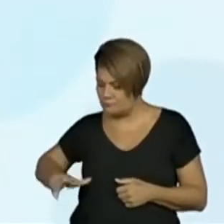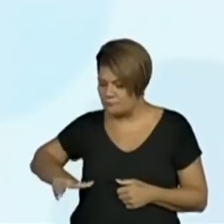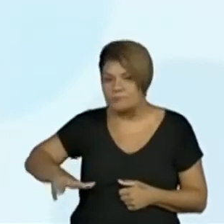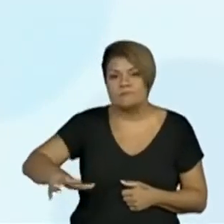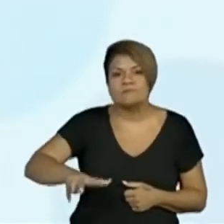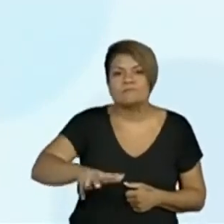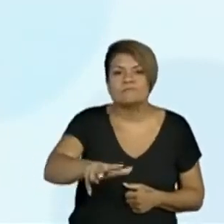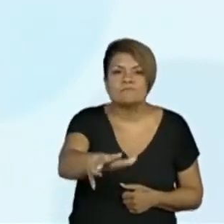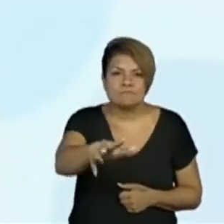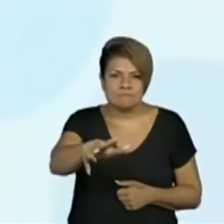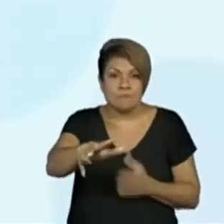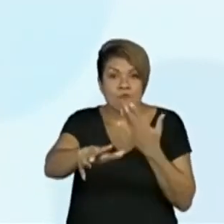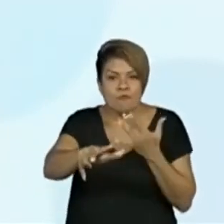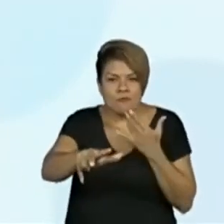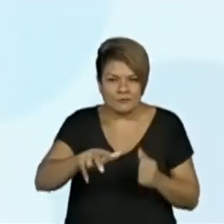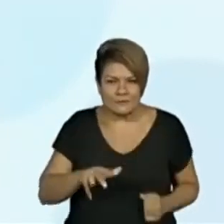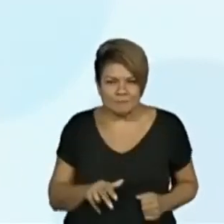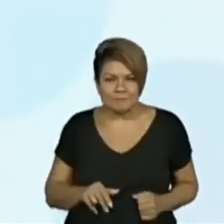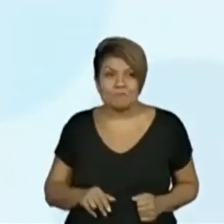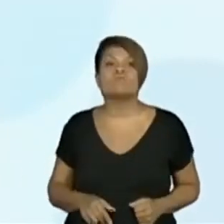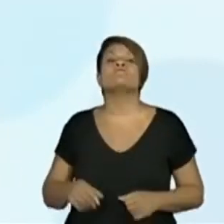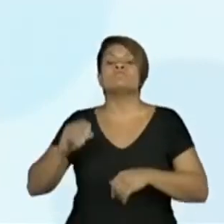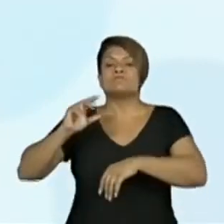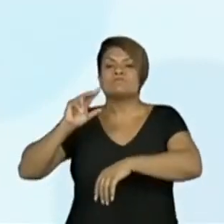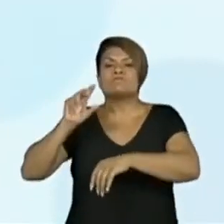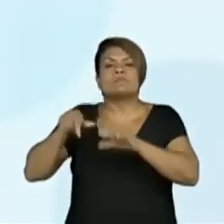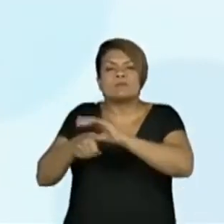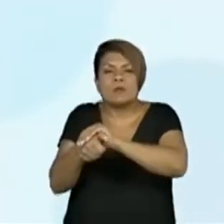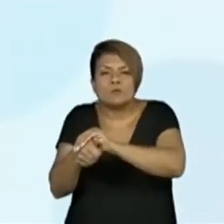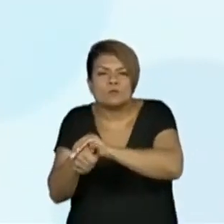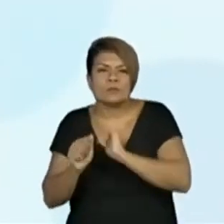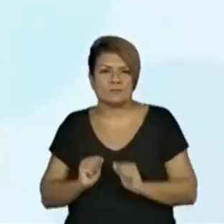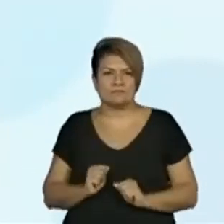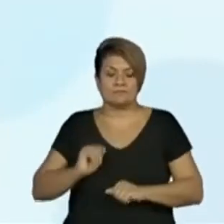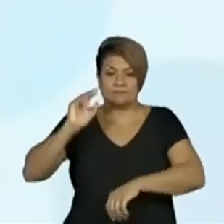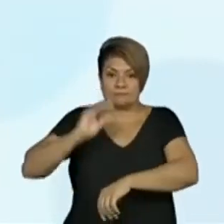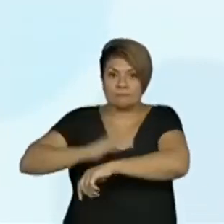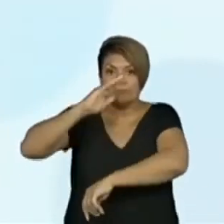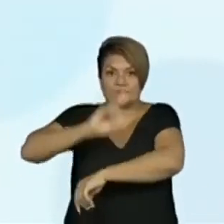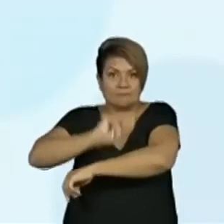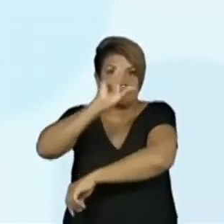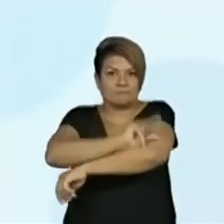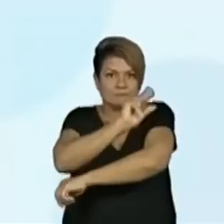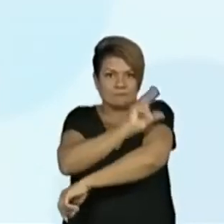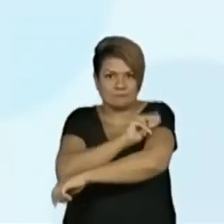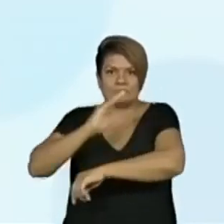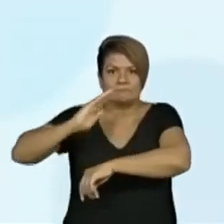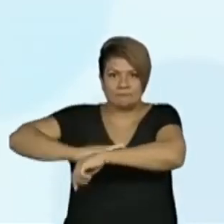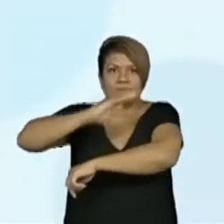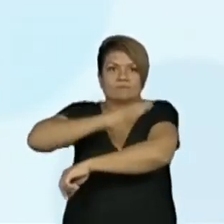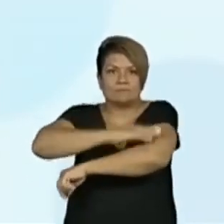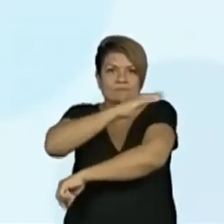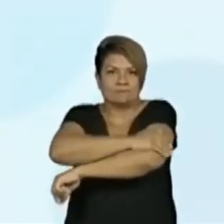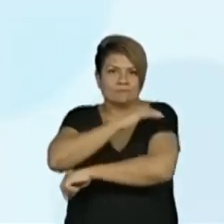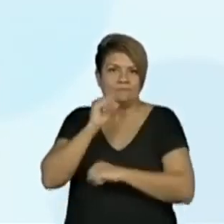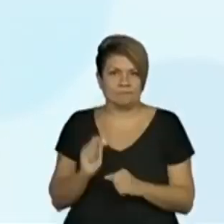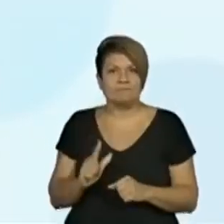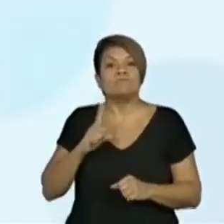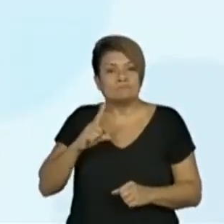aquática, tartarugas, rãs, sapos, diversos peixes, entre outras